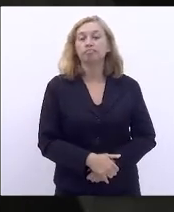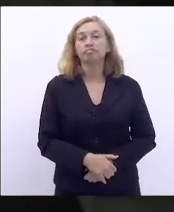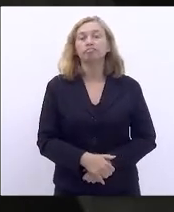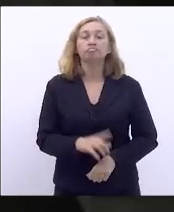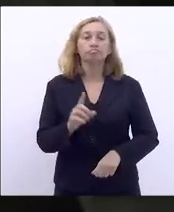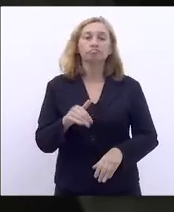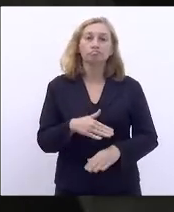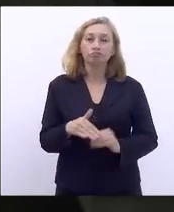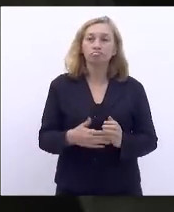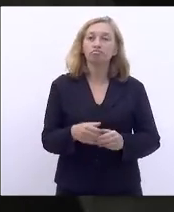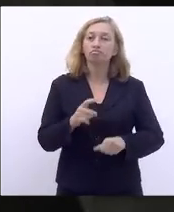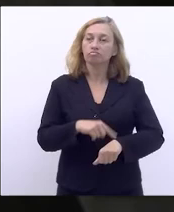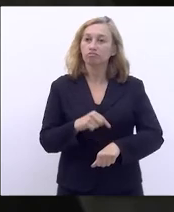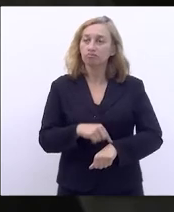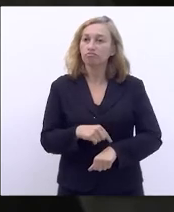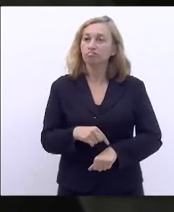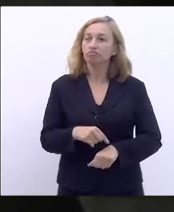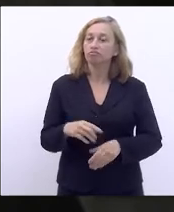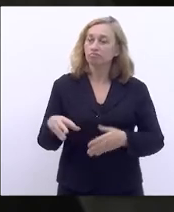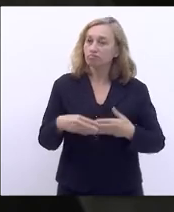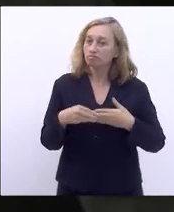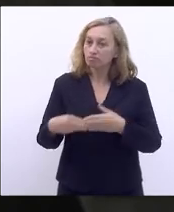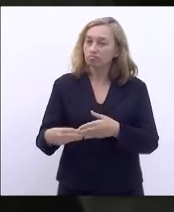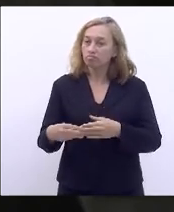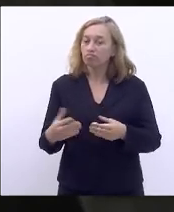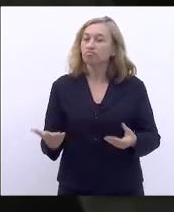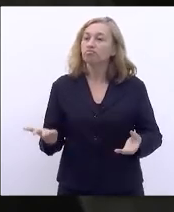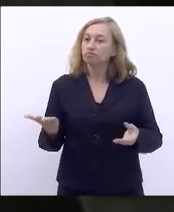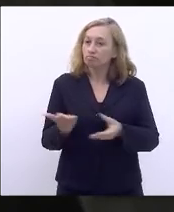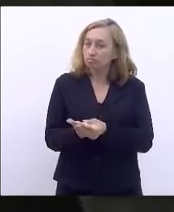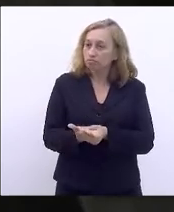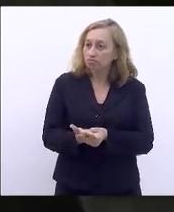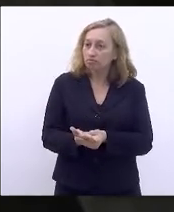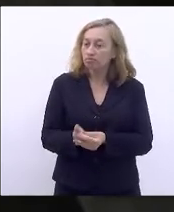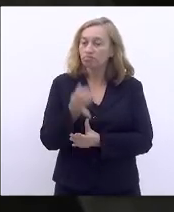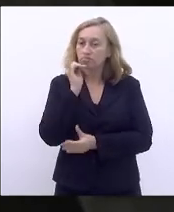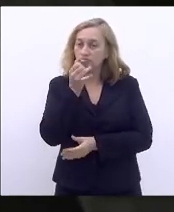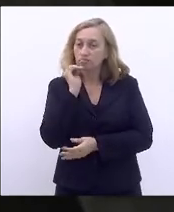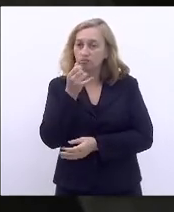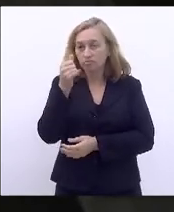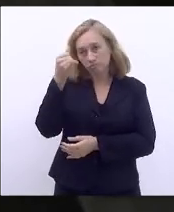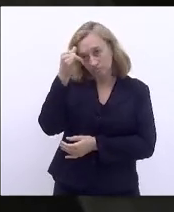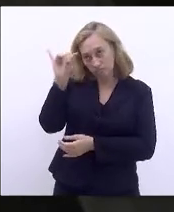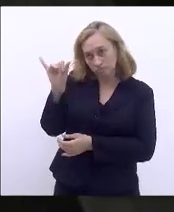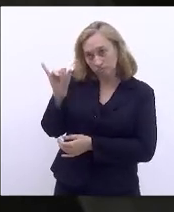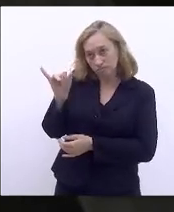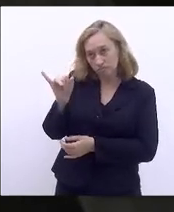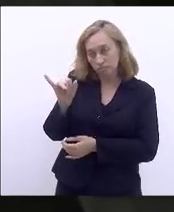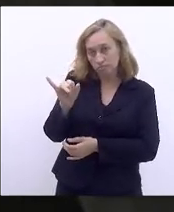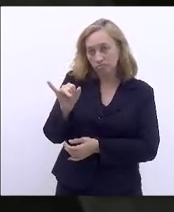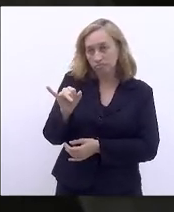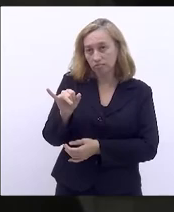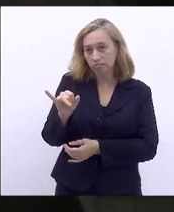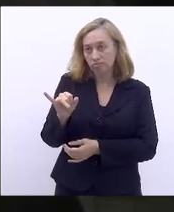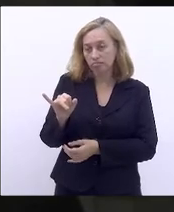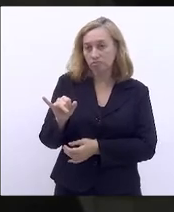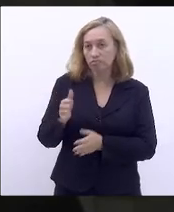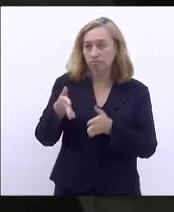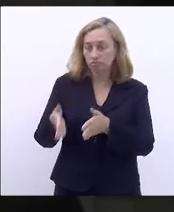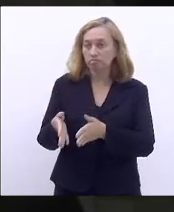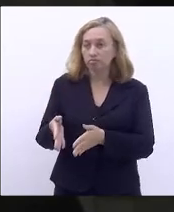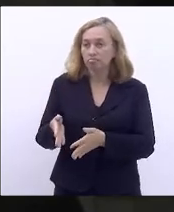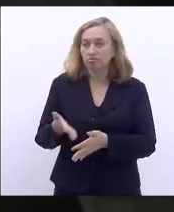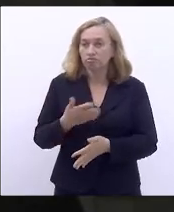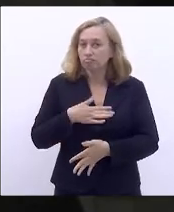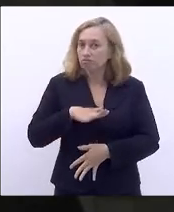tempo todo, eu tentei conduzir esse processo como relator, evitando a sua espetacularização. Tenho horror